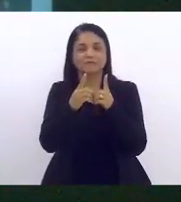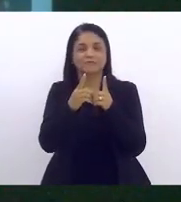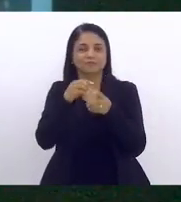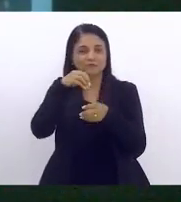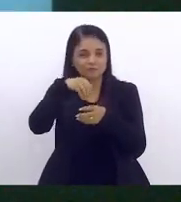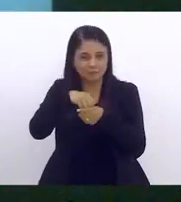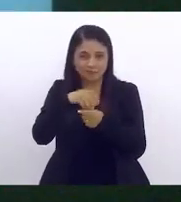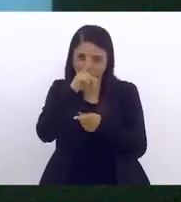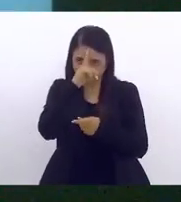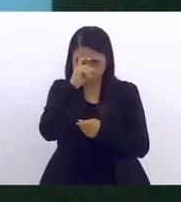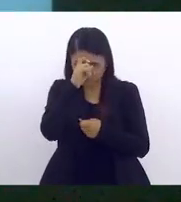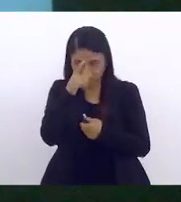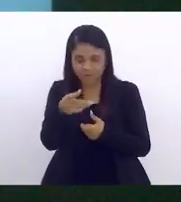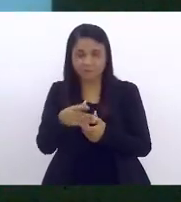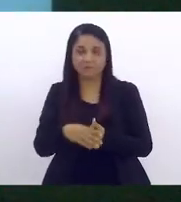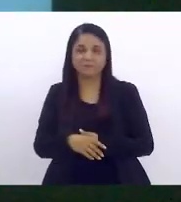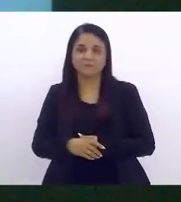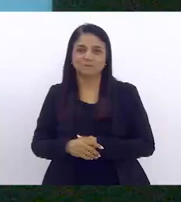instituição.